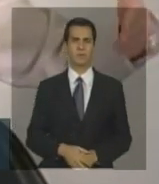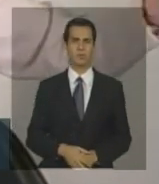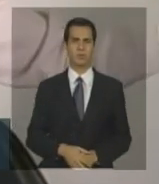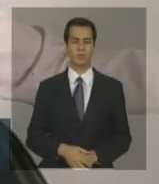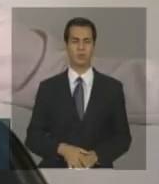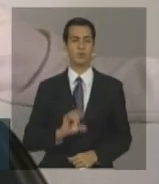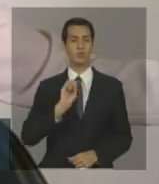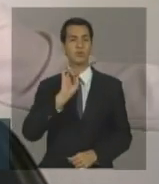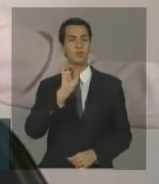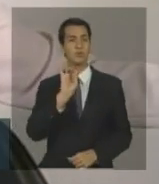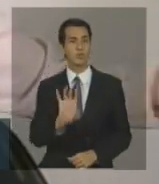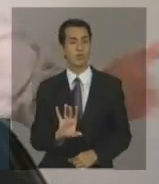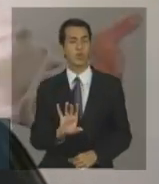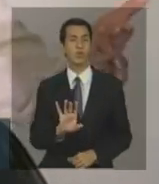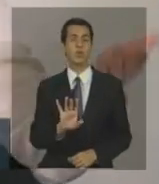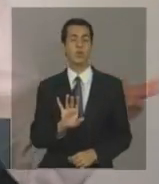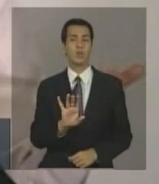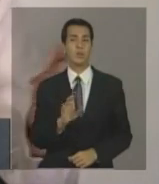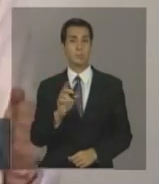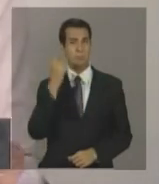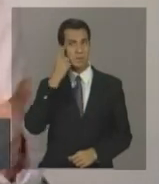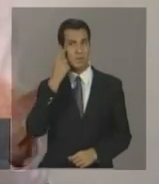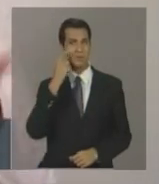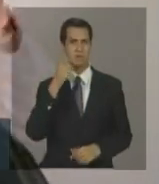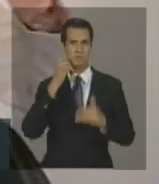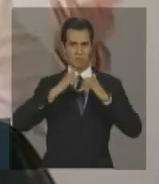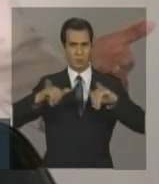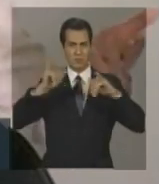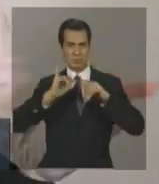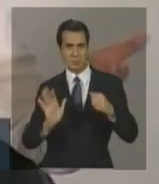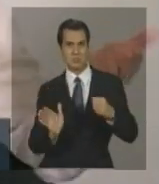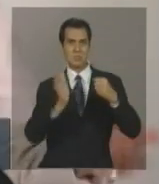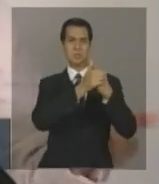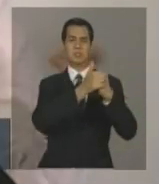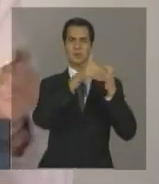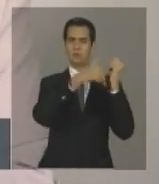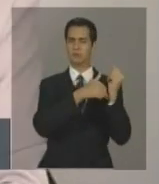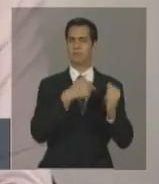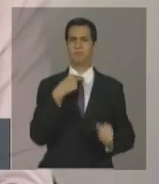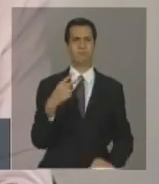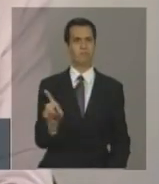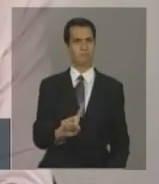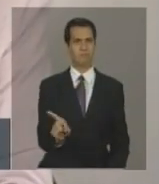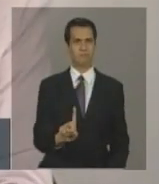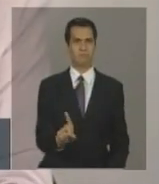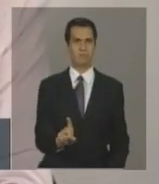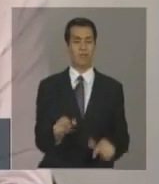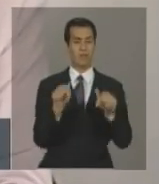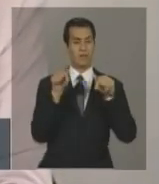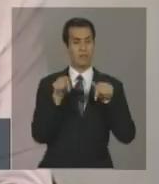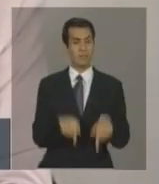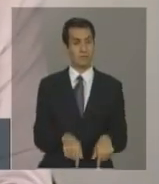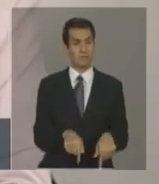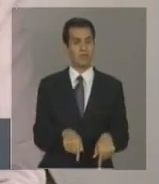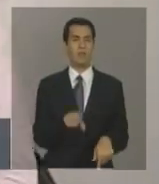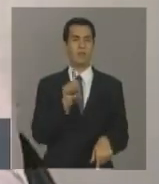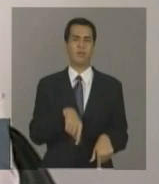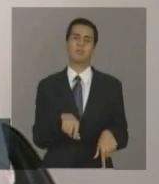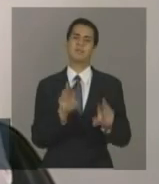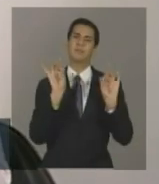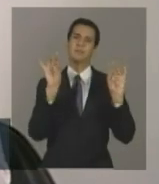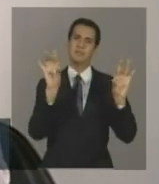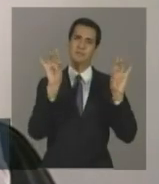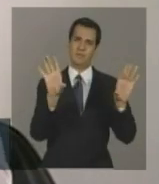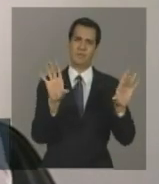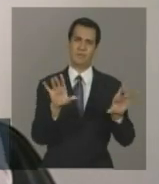a informação não ser pública. Pois bem, nós estamos aqui lidando com exceção. E nós temos